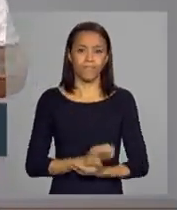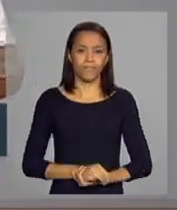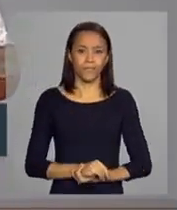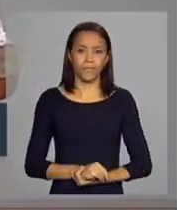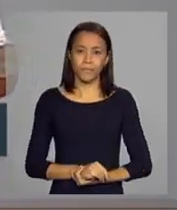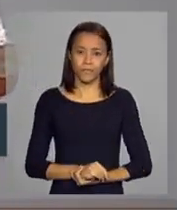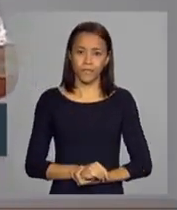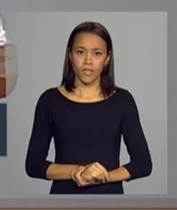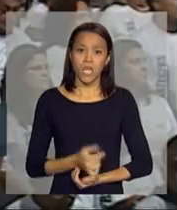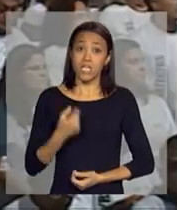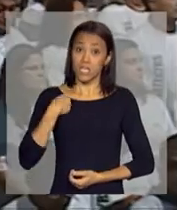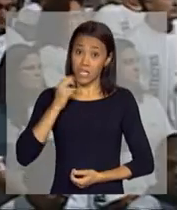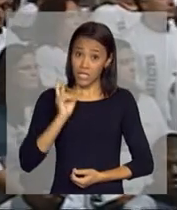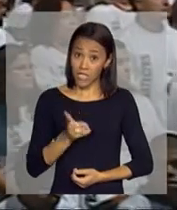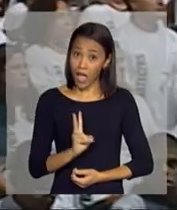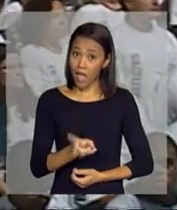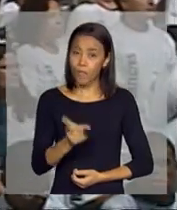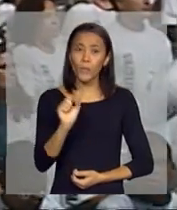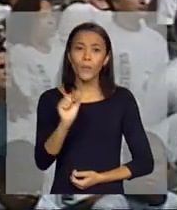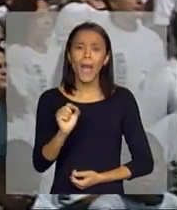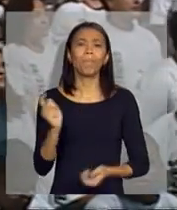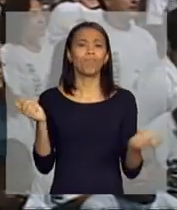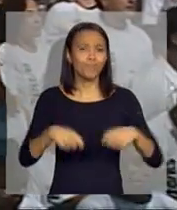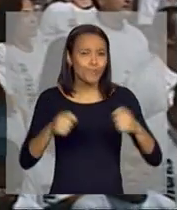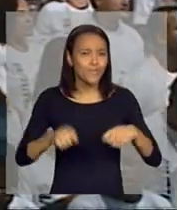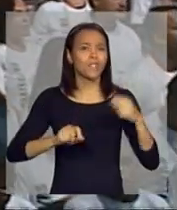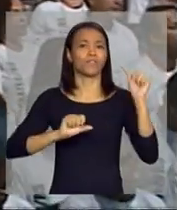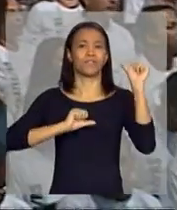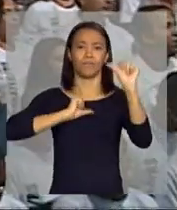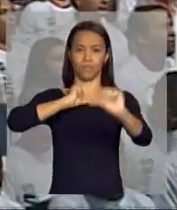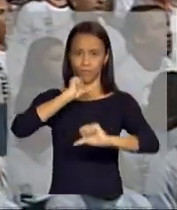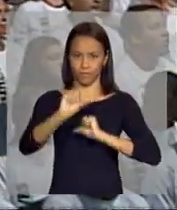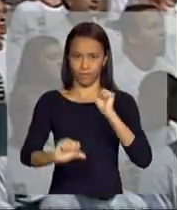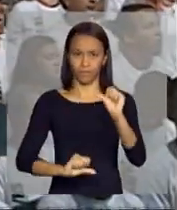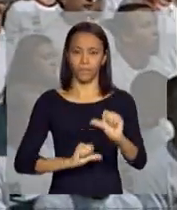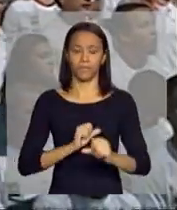e que sempre é possível mudar.